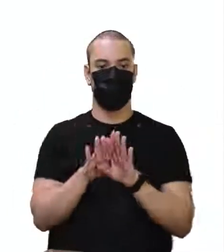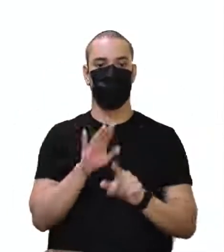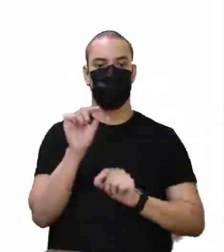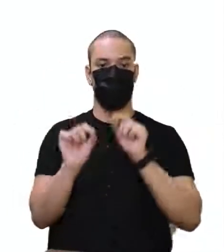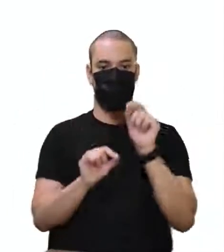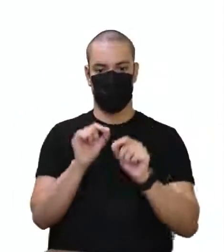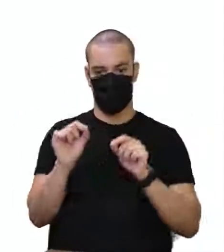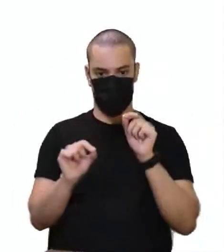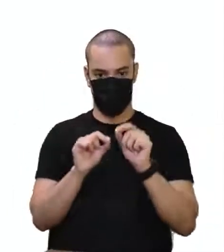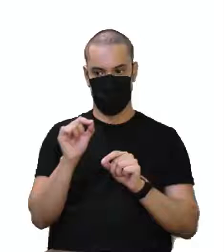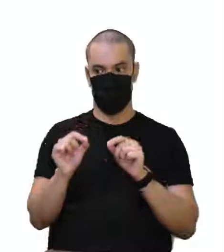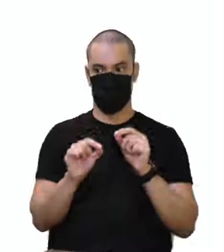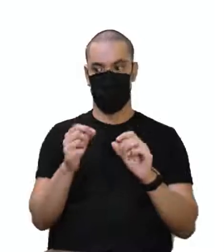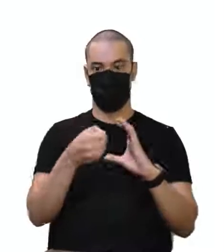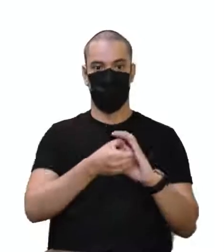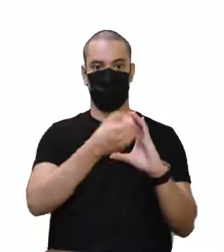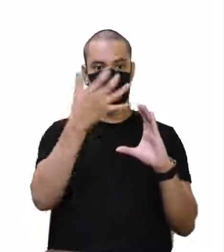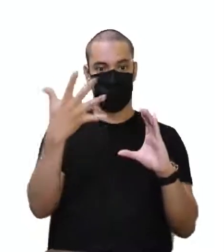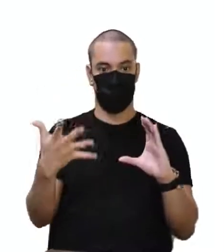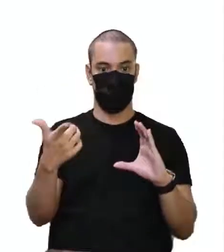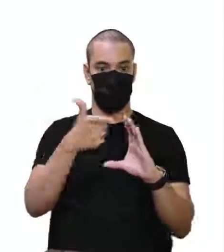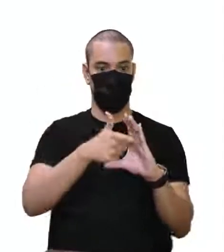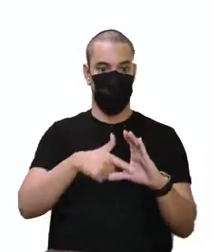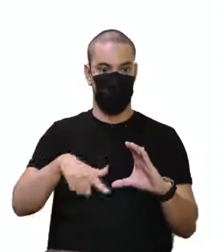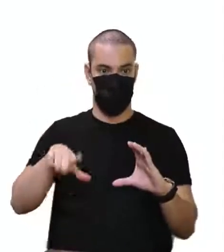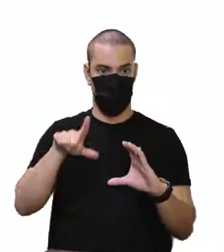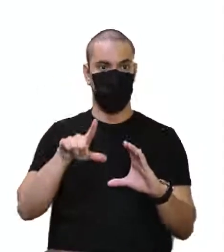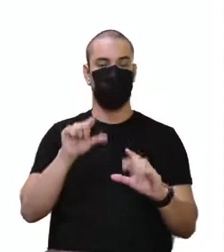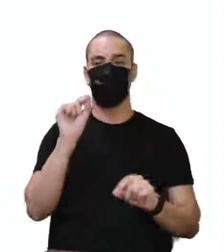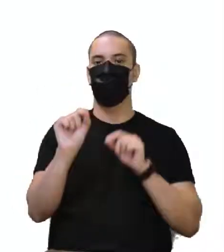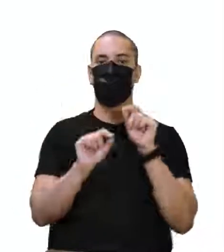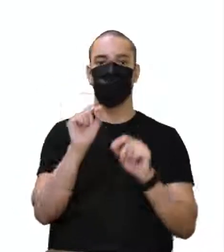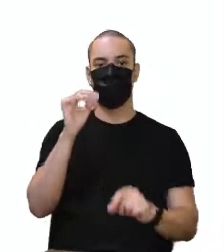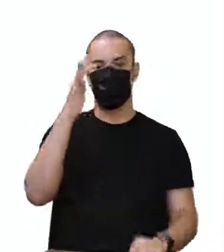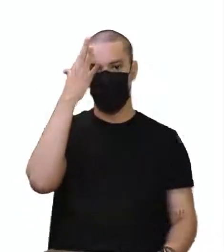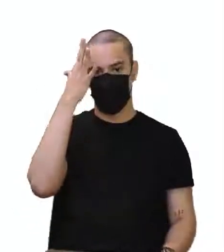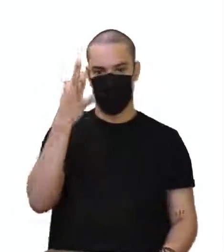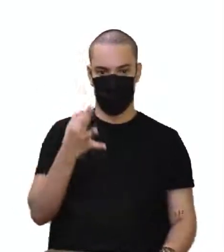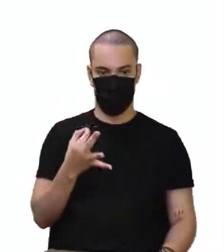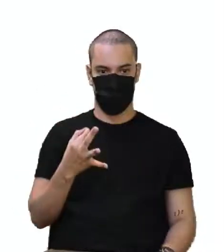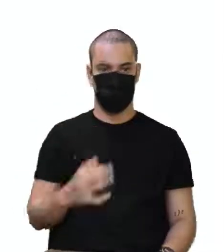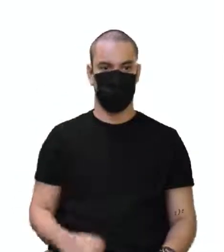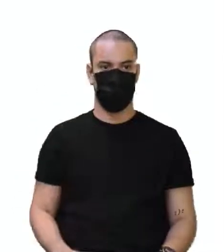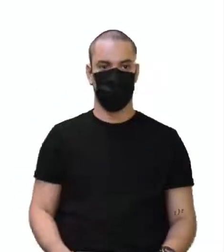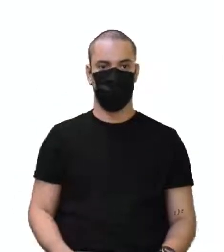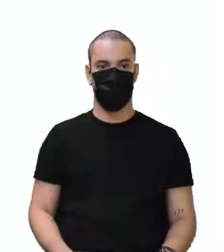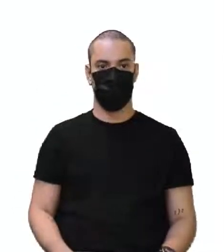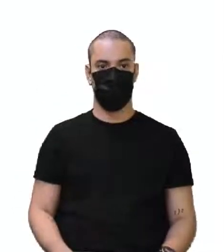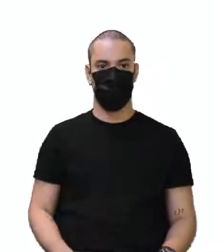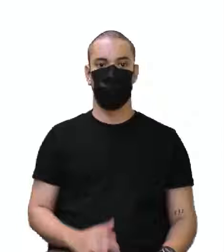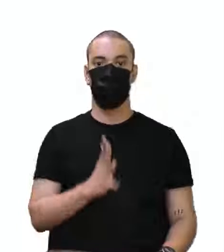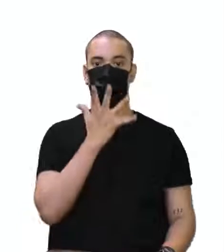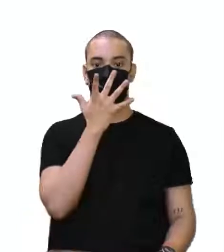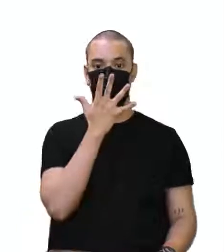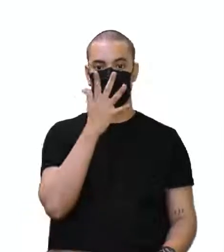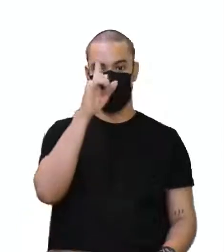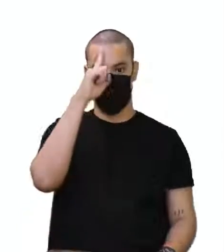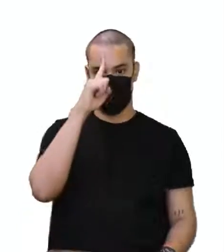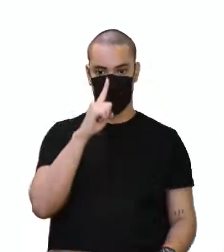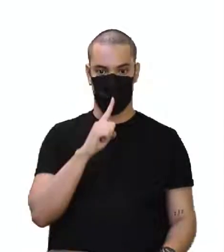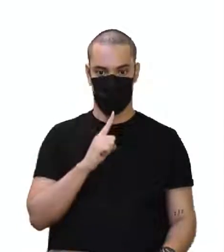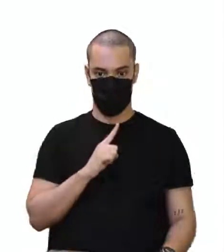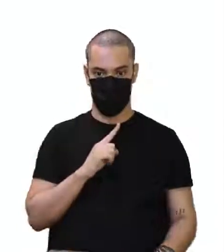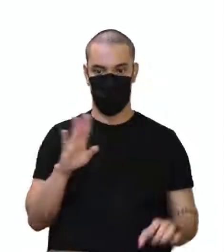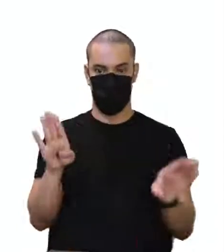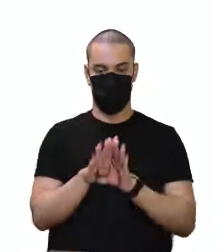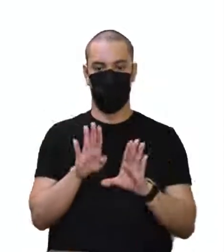com a semente de característica lisa. O que é que ele entendeu? Que a cor amarela